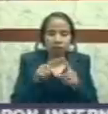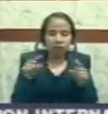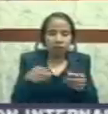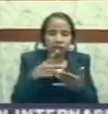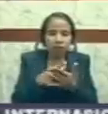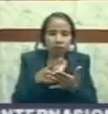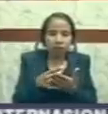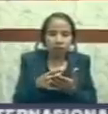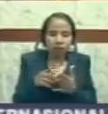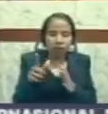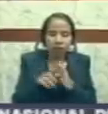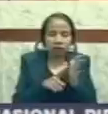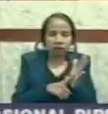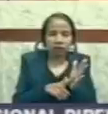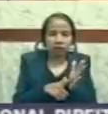proposta de lei, né?